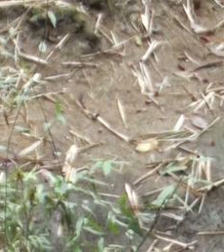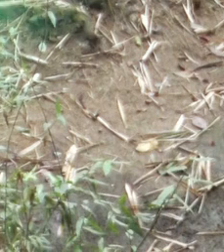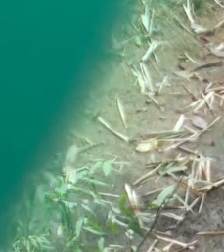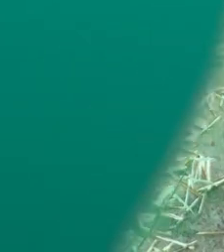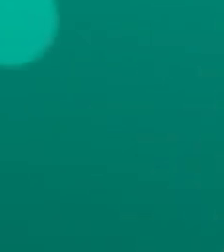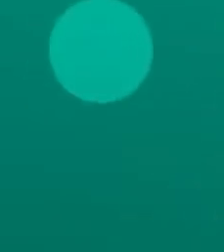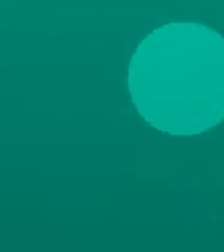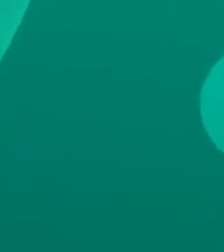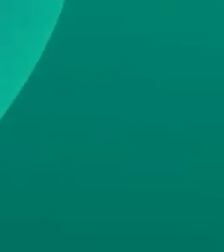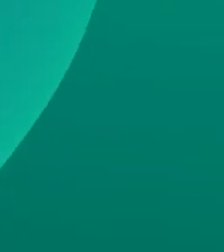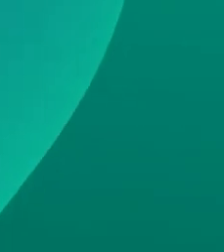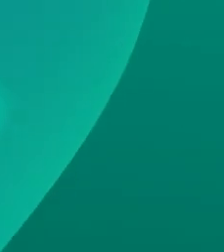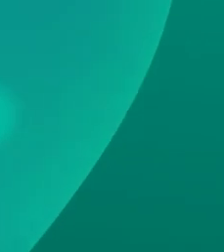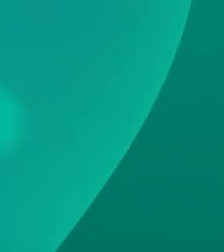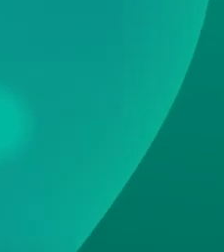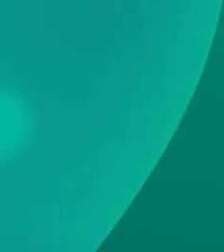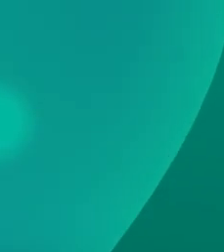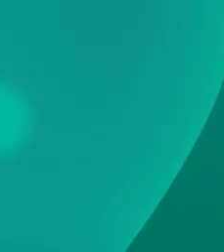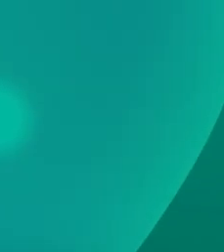Tchau, tchau.